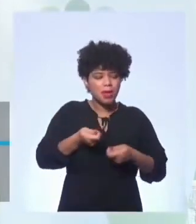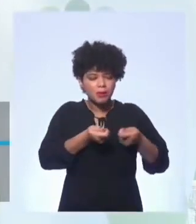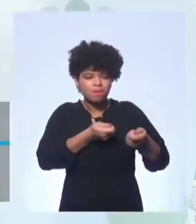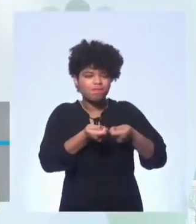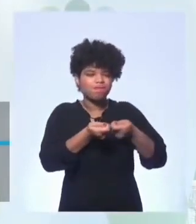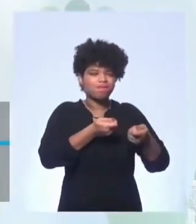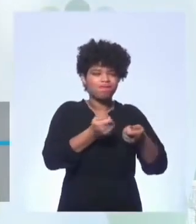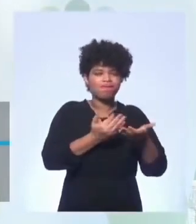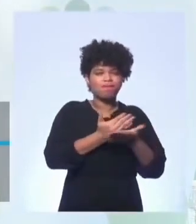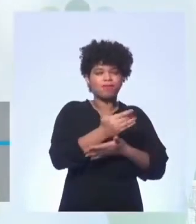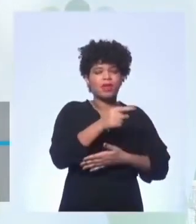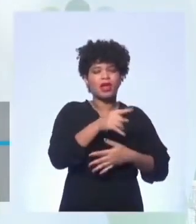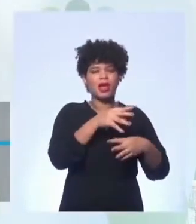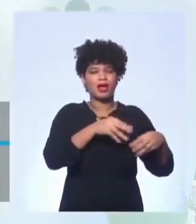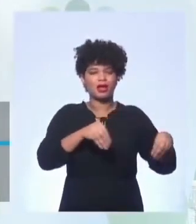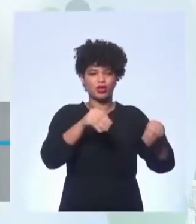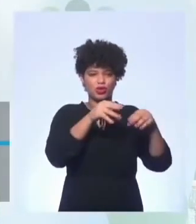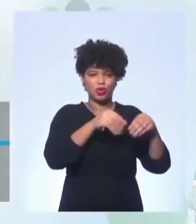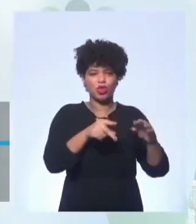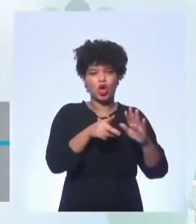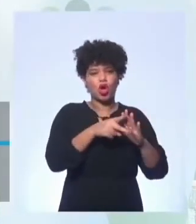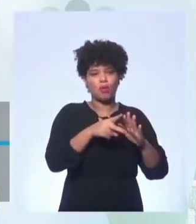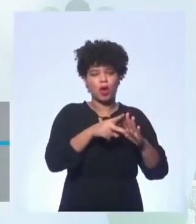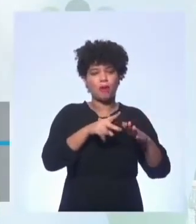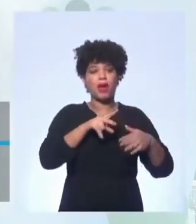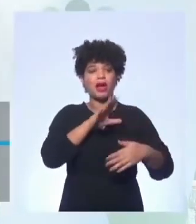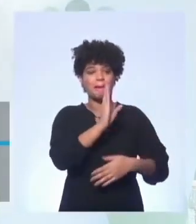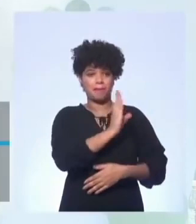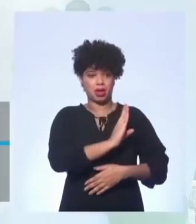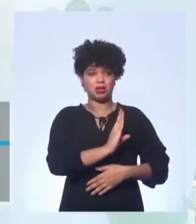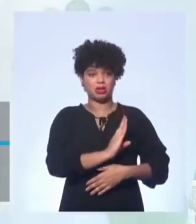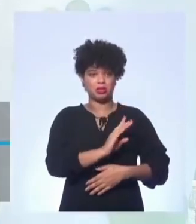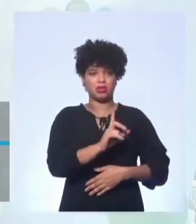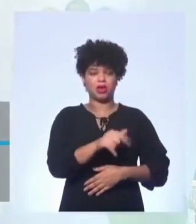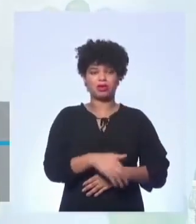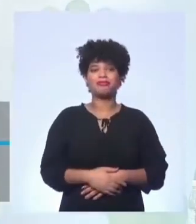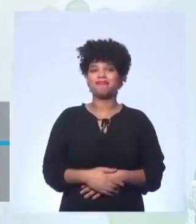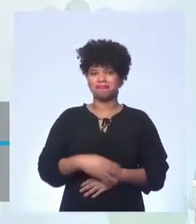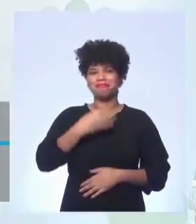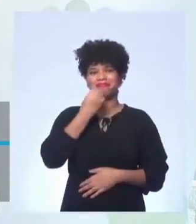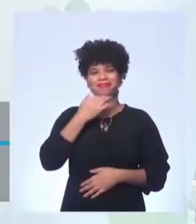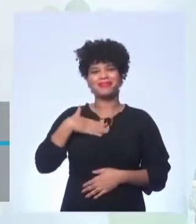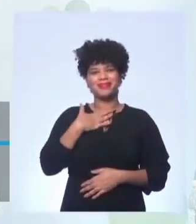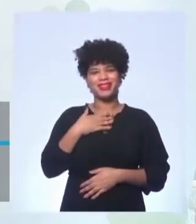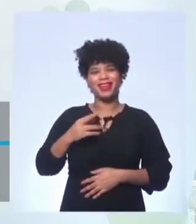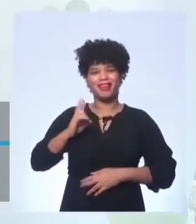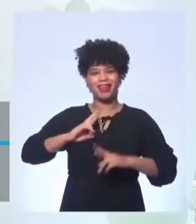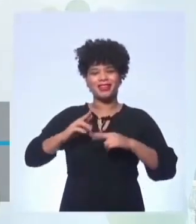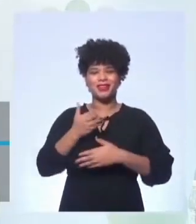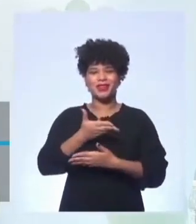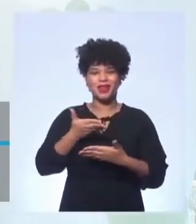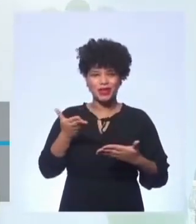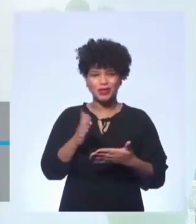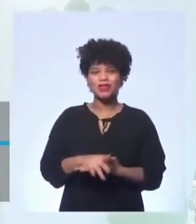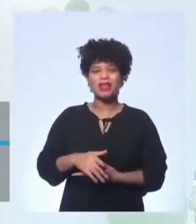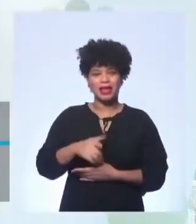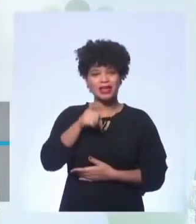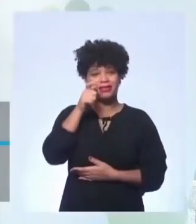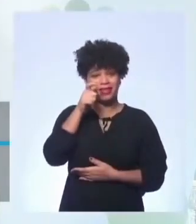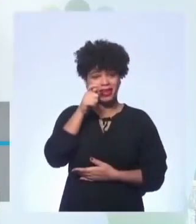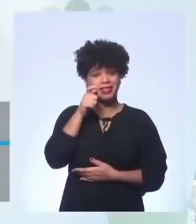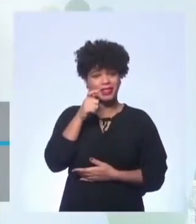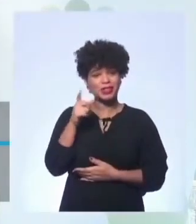desenvolver nas terras da colônia brasileira. Legal? Muito legal as respostas de vocês, muito